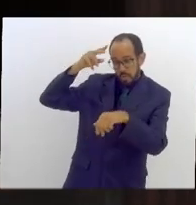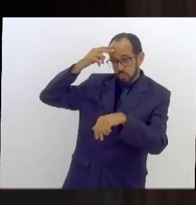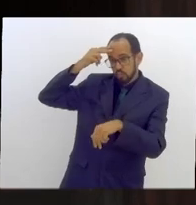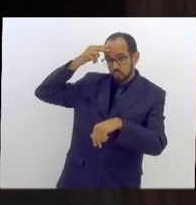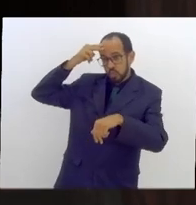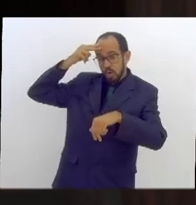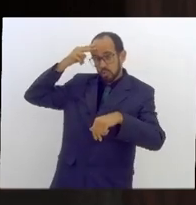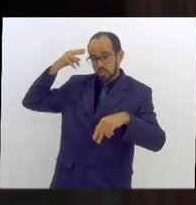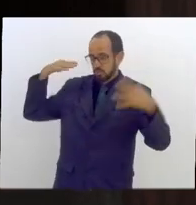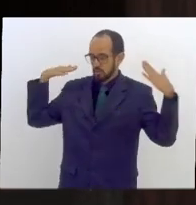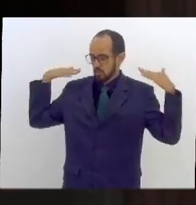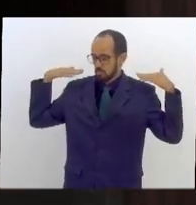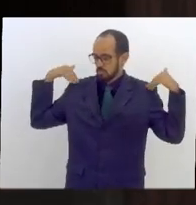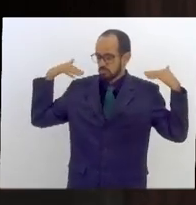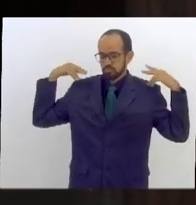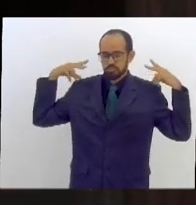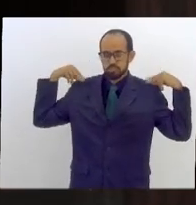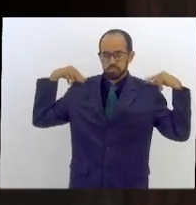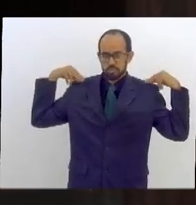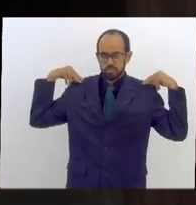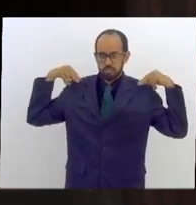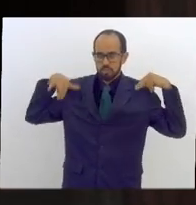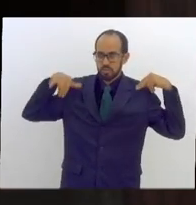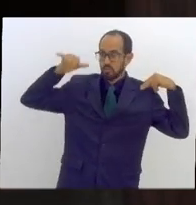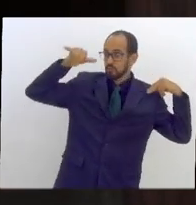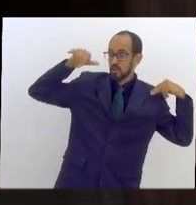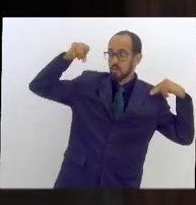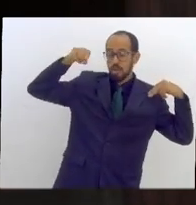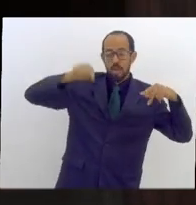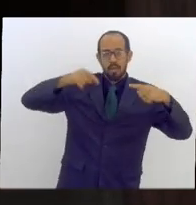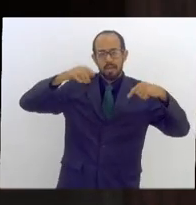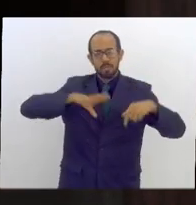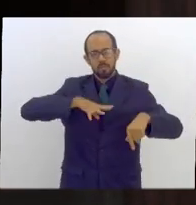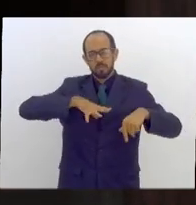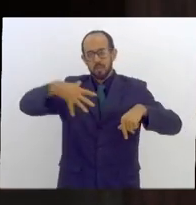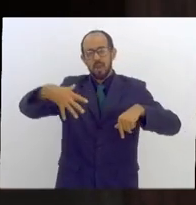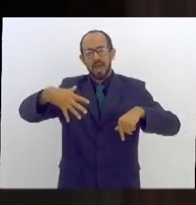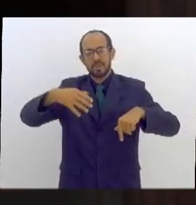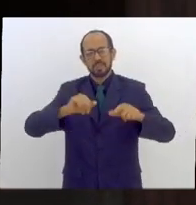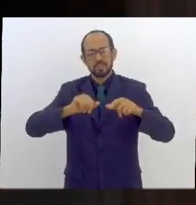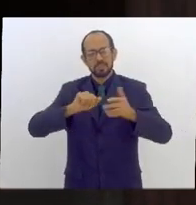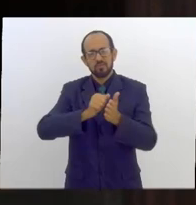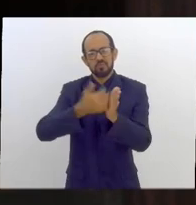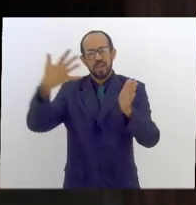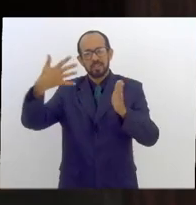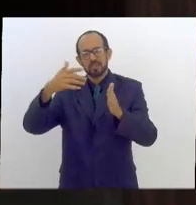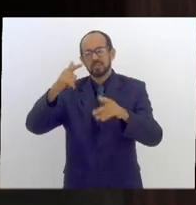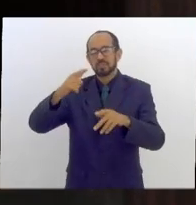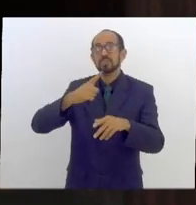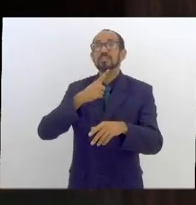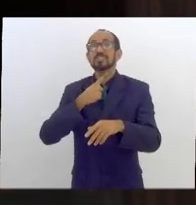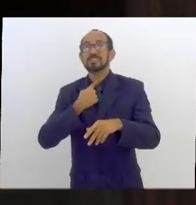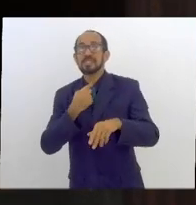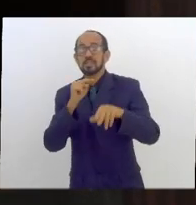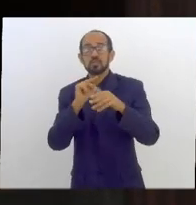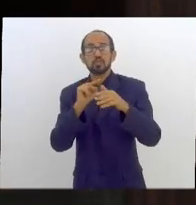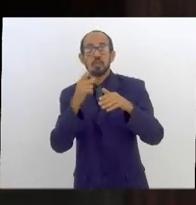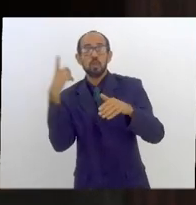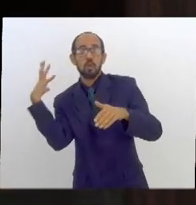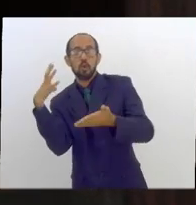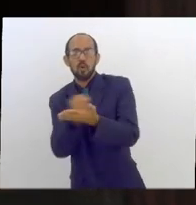foi perseguido por diversas gerações de arrojados aventureiros, desejosos de conquistar o azul dos céus por meio de